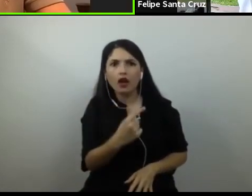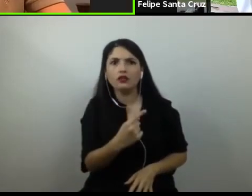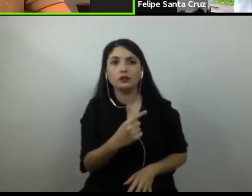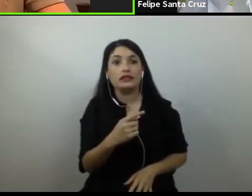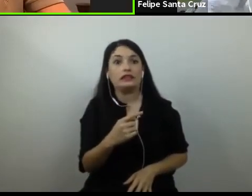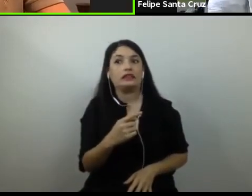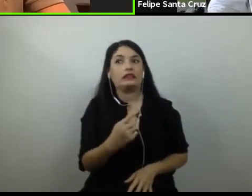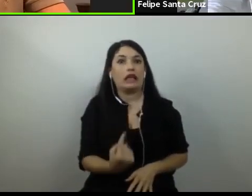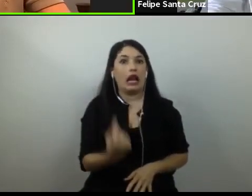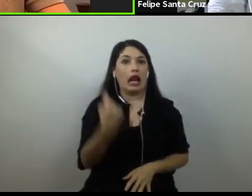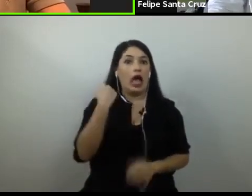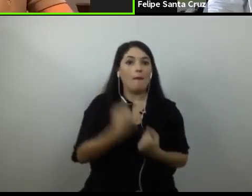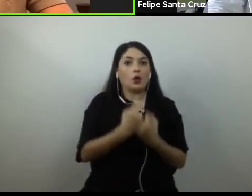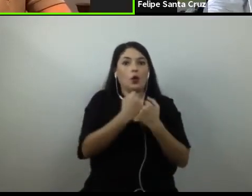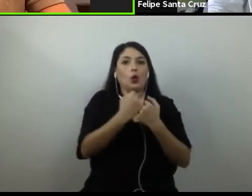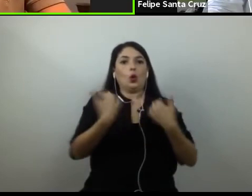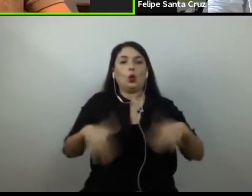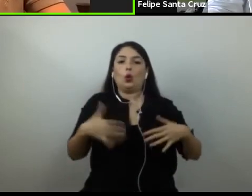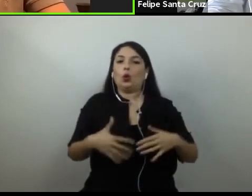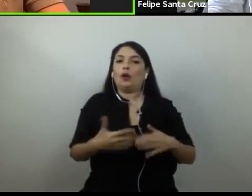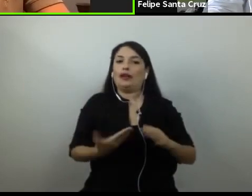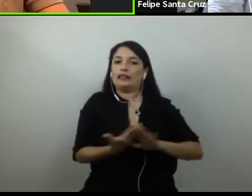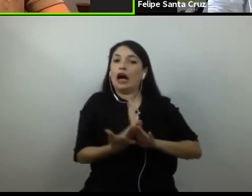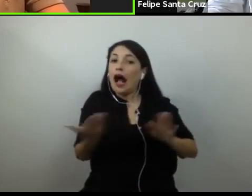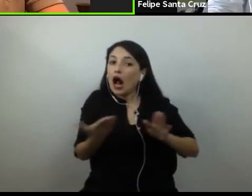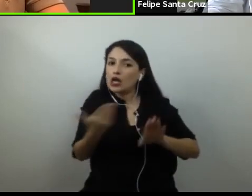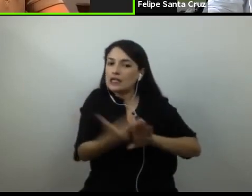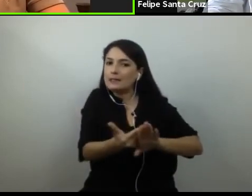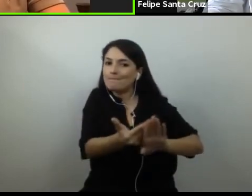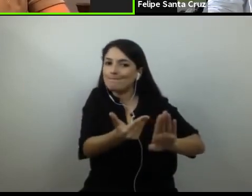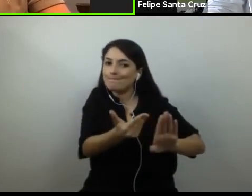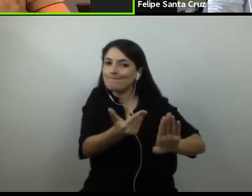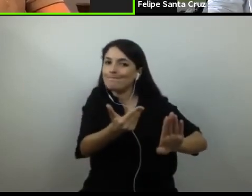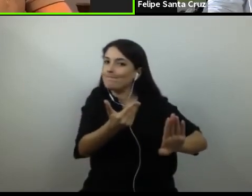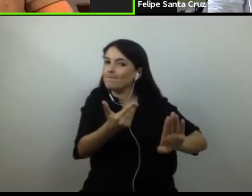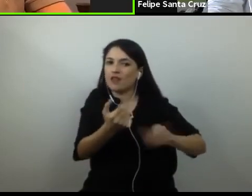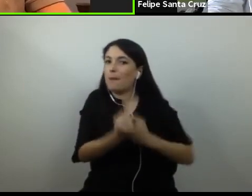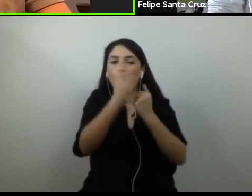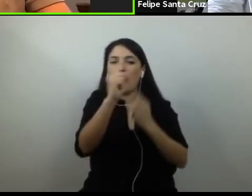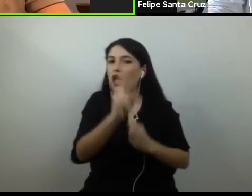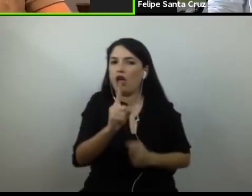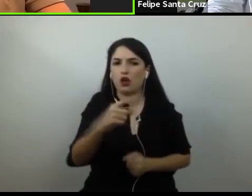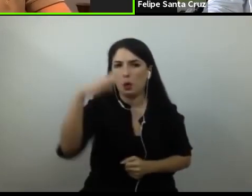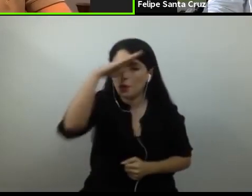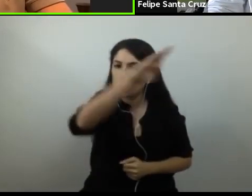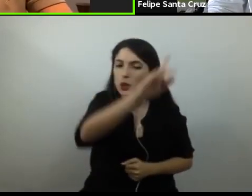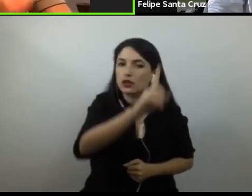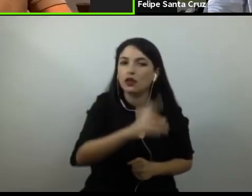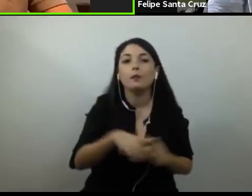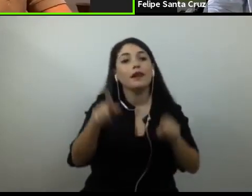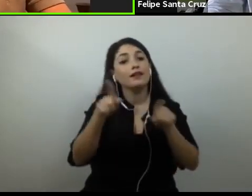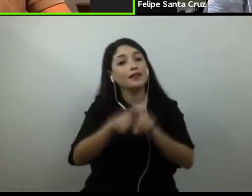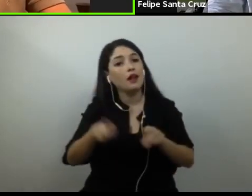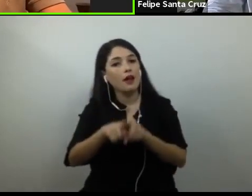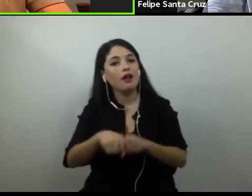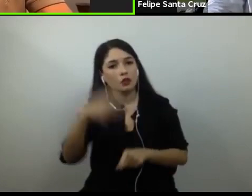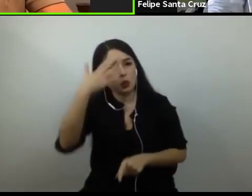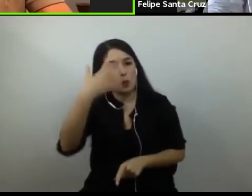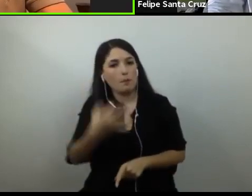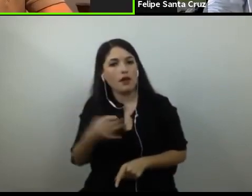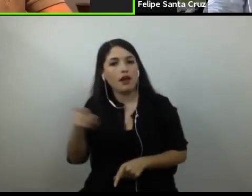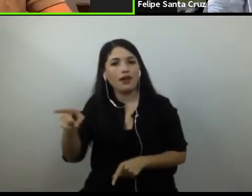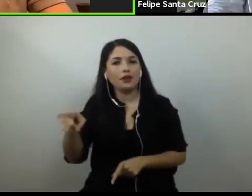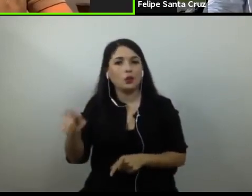posicionamento original de defender o Bolsonaro, né? Mas entendo o presidente Lula que, quando fundou o